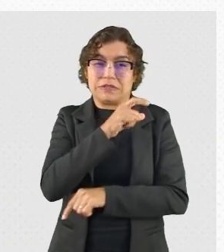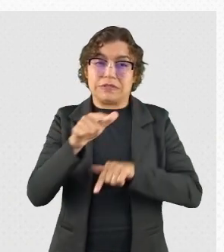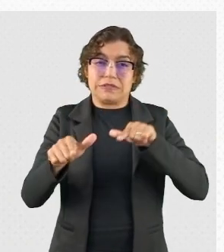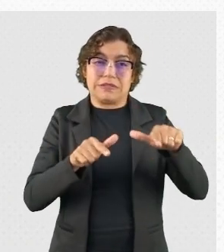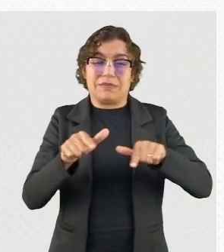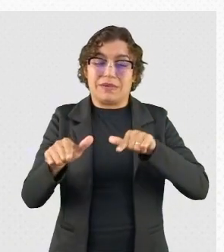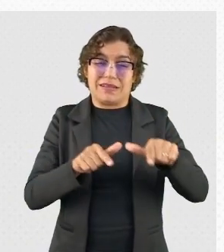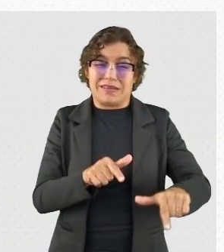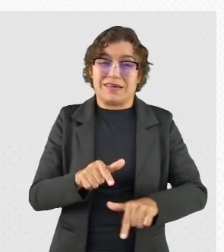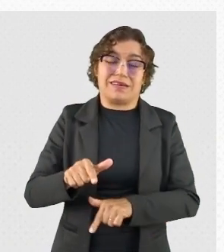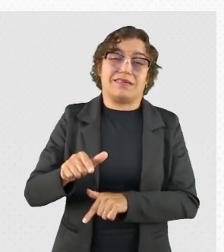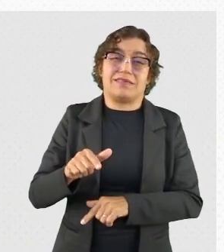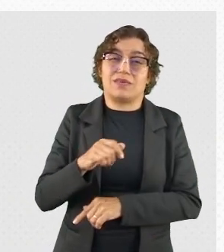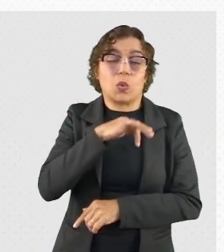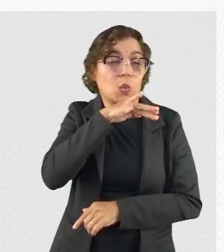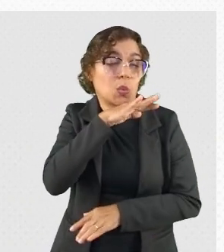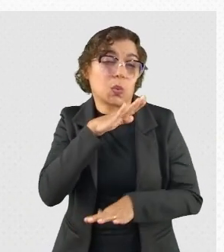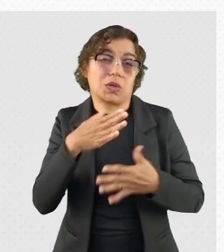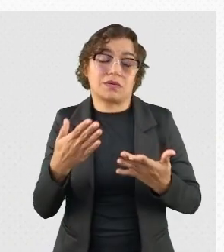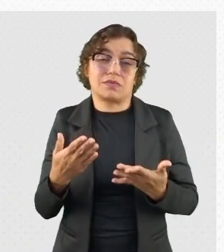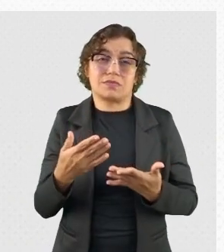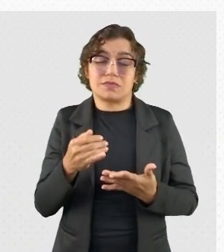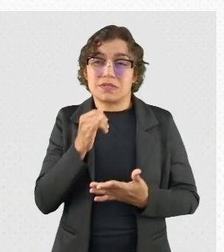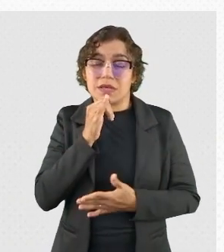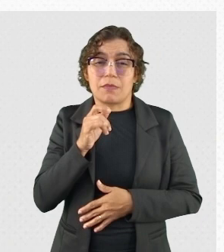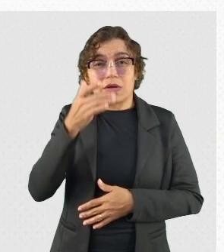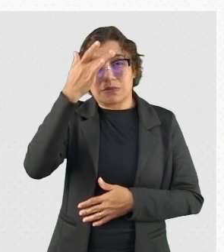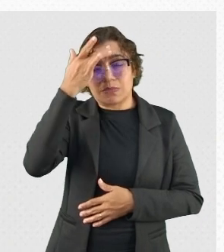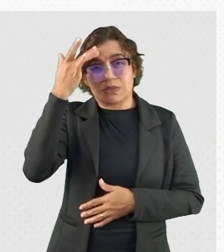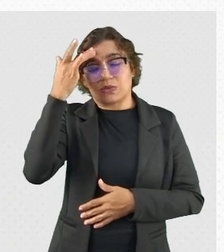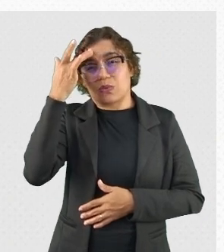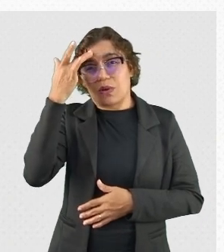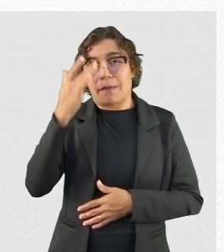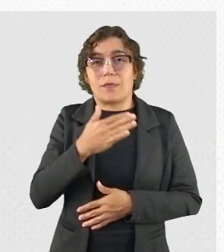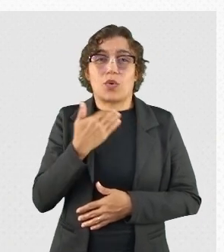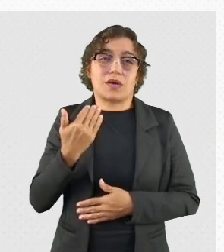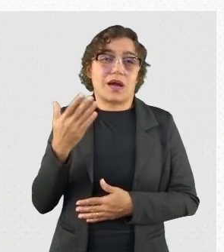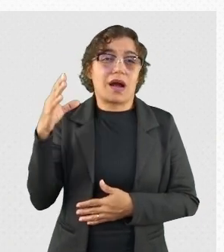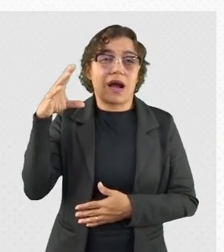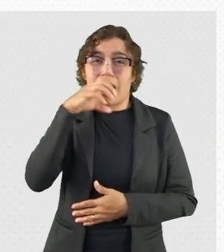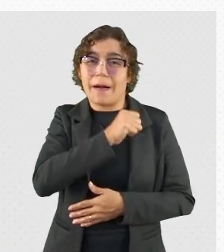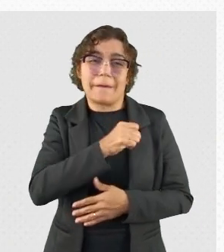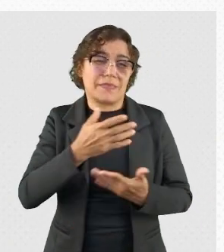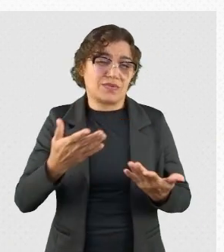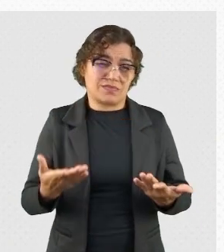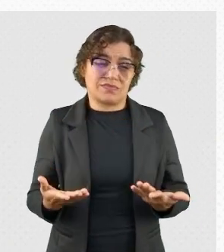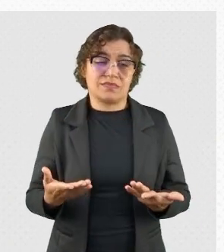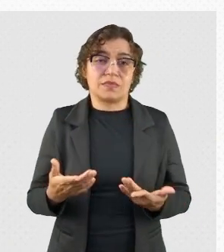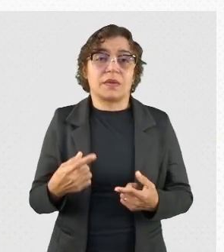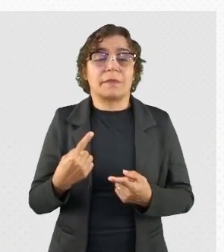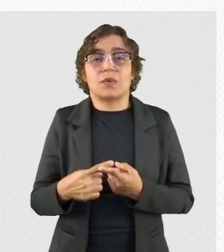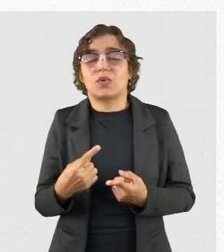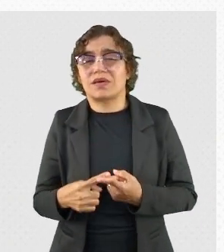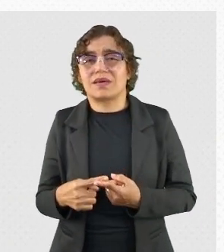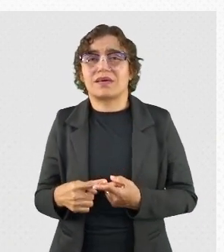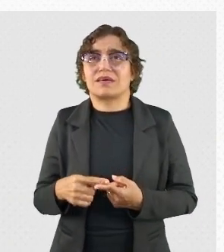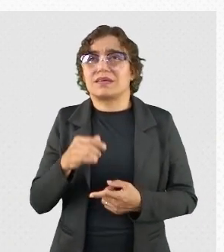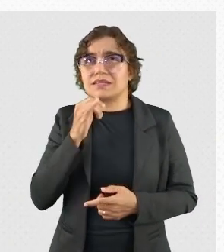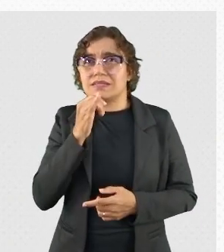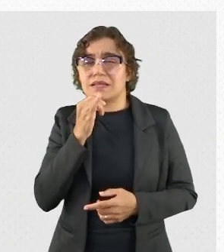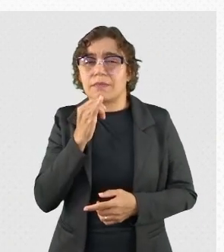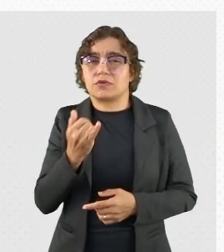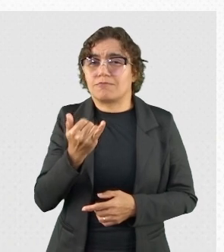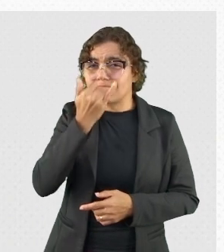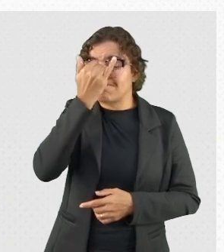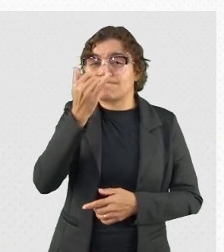lugar em que as pessoas não duravam muito, não porque não havia, né, acidente de